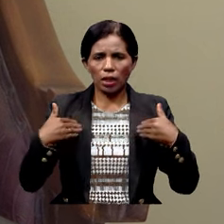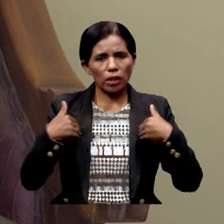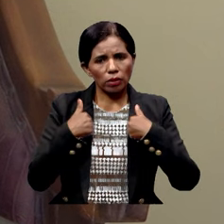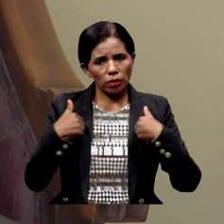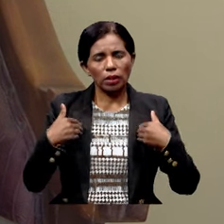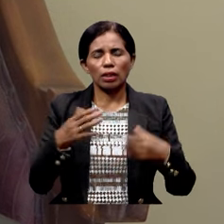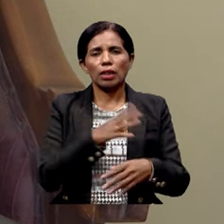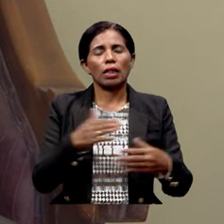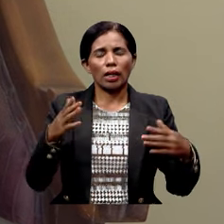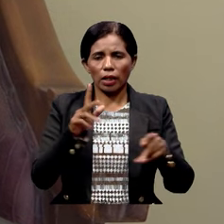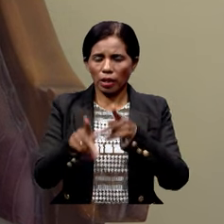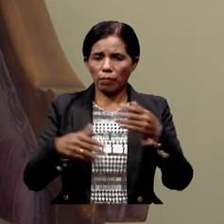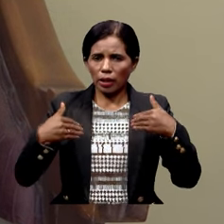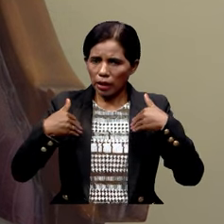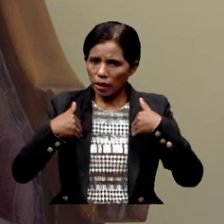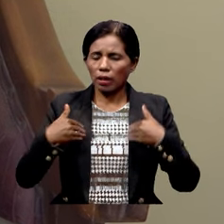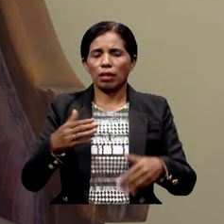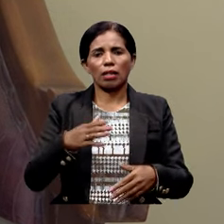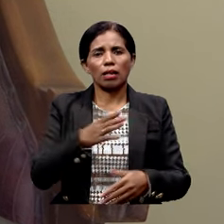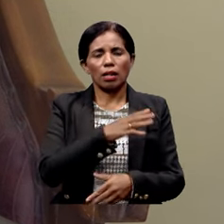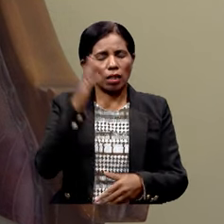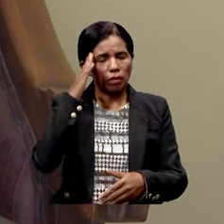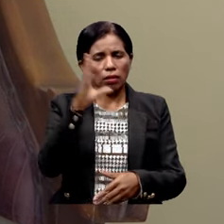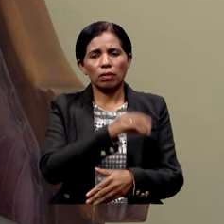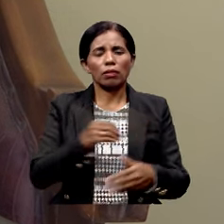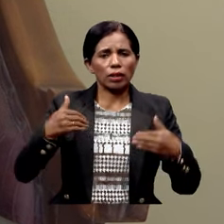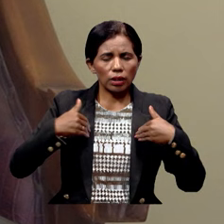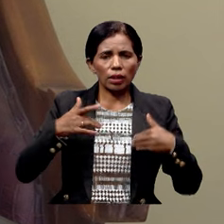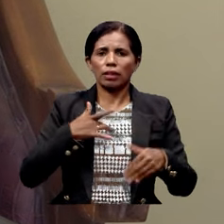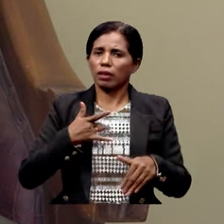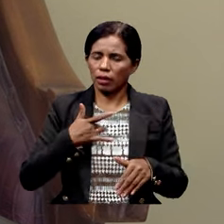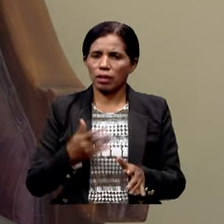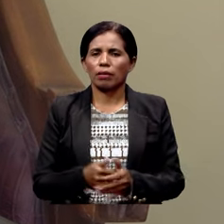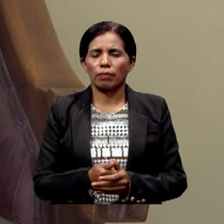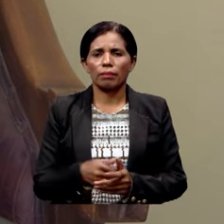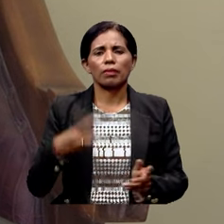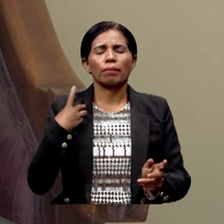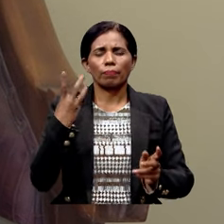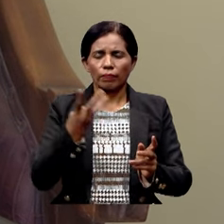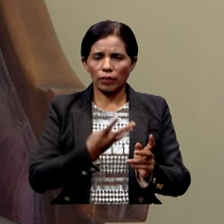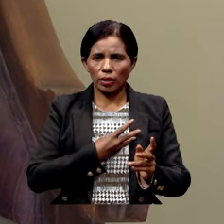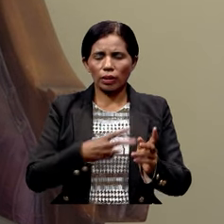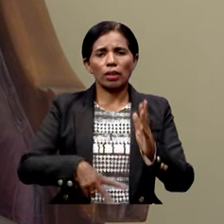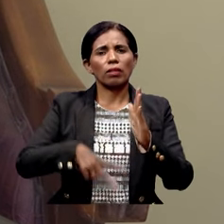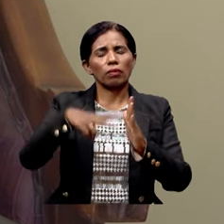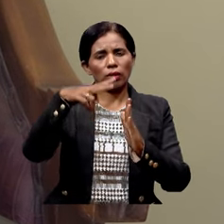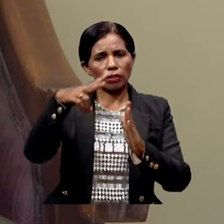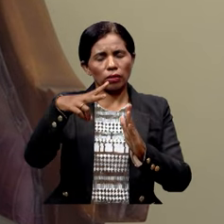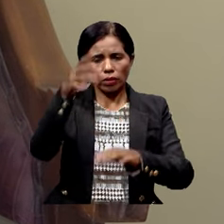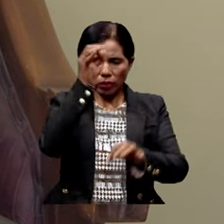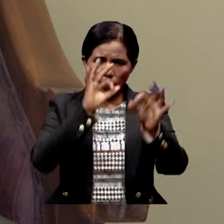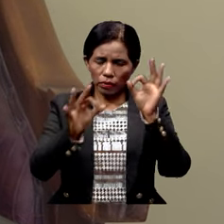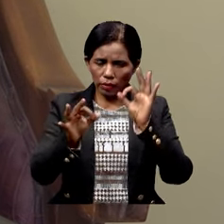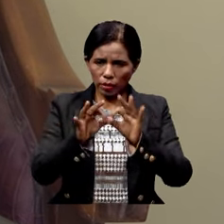lá. Você parte se ele tarei você nem cata e te minimiza valores fiernia